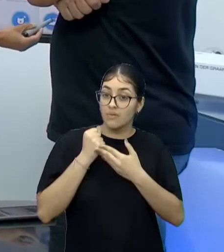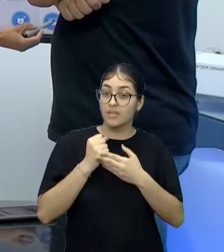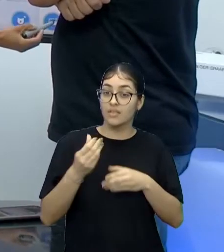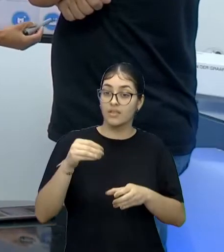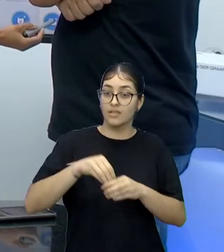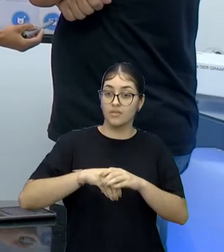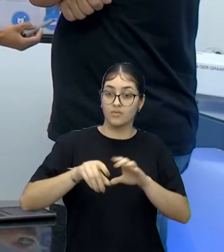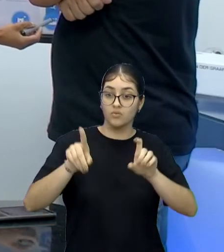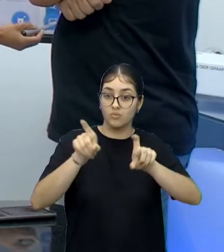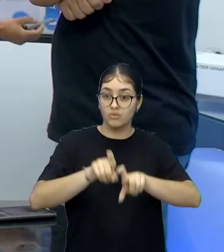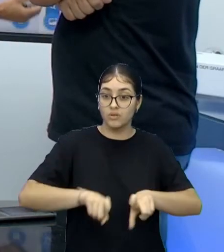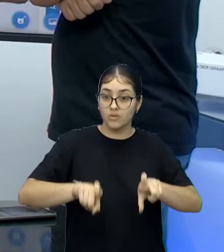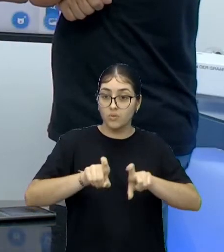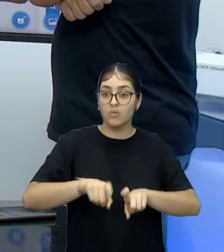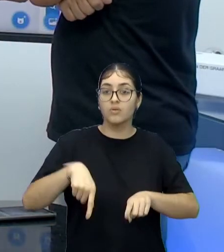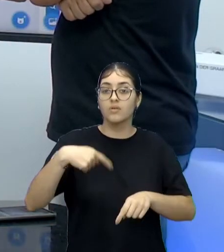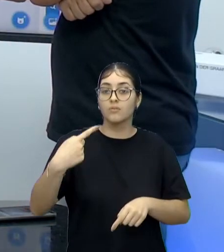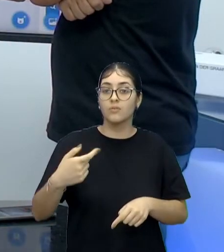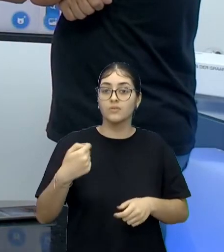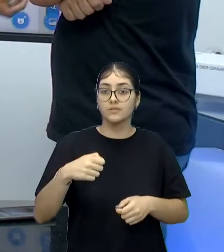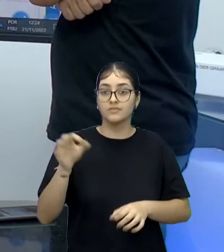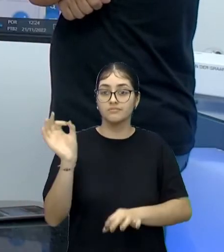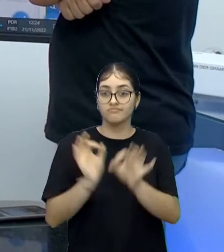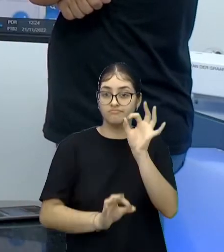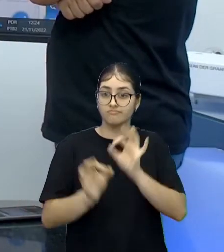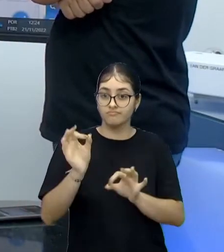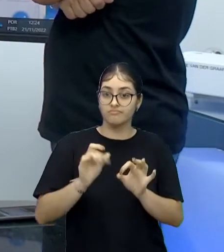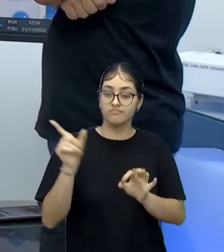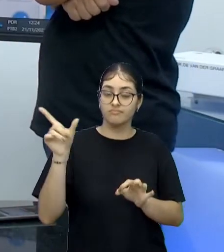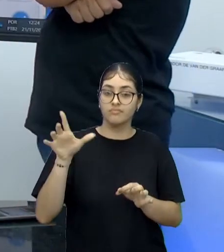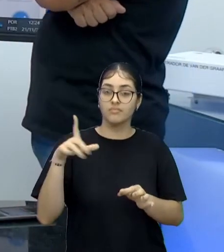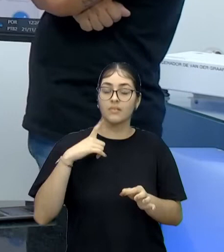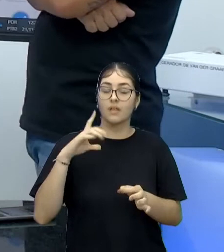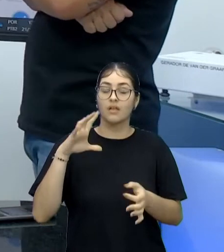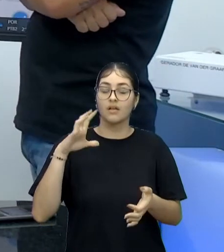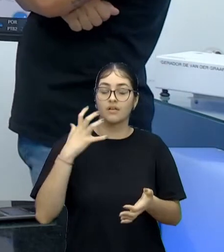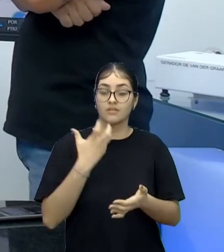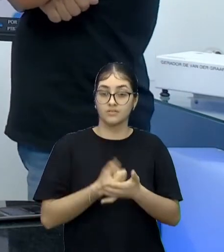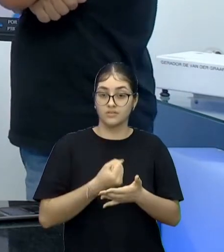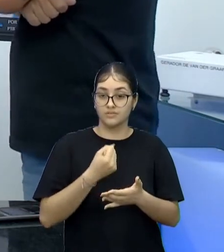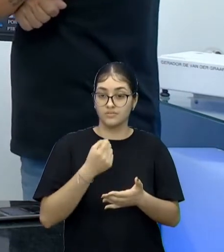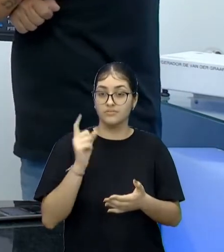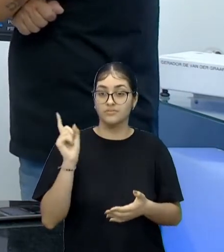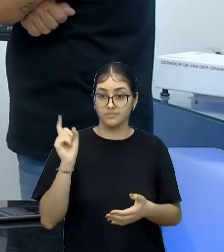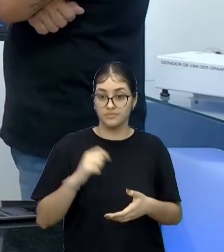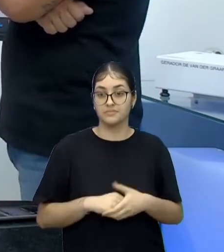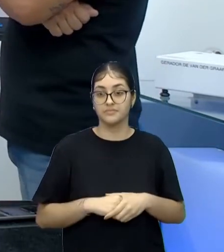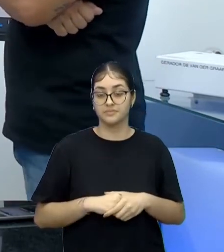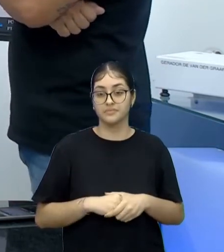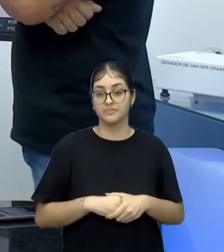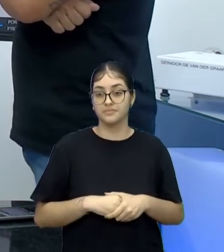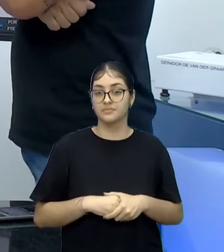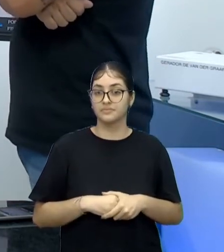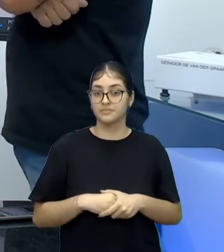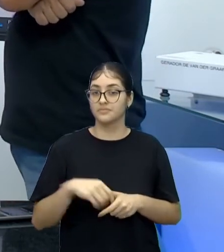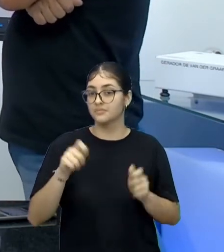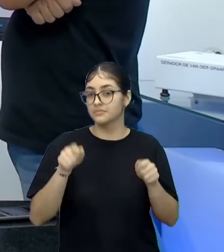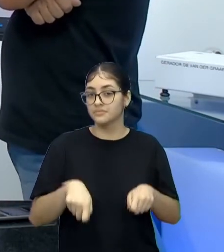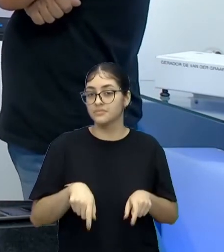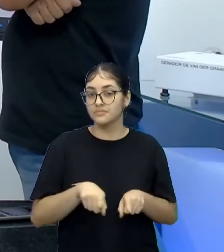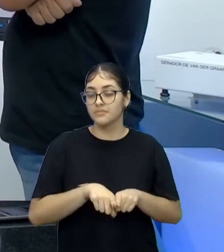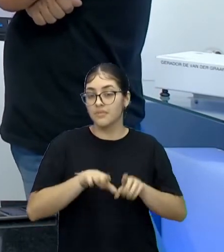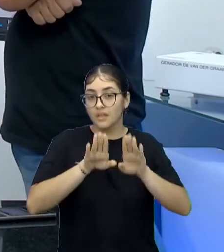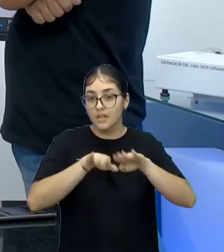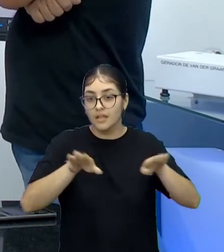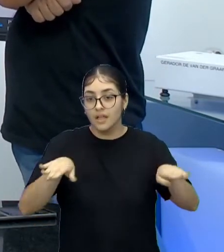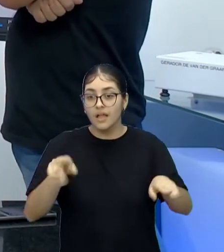você tem que subir aqui, tá? Você tem esse download, você sobe esses objetos. Né? Legal. Você poderia ter colocado aí uma